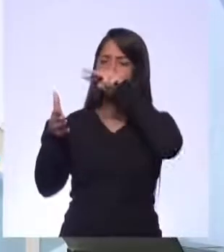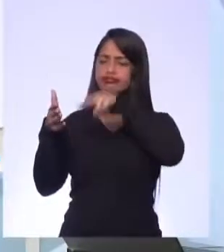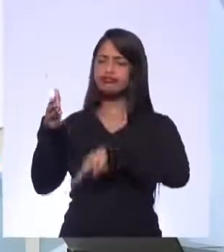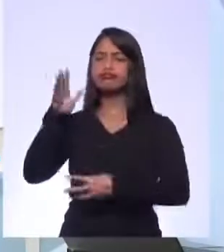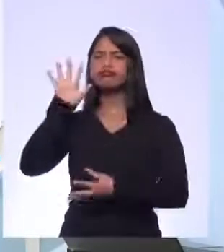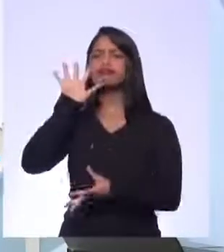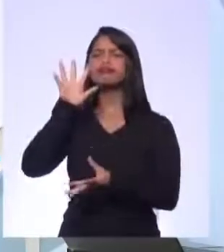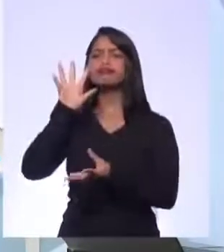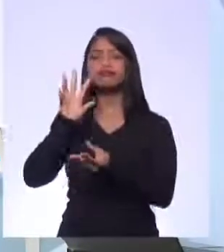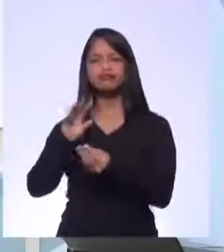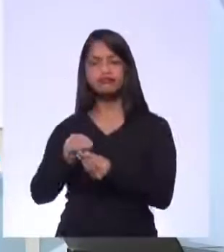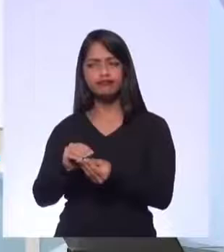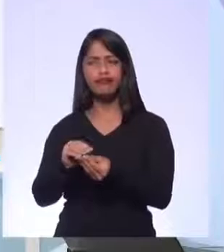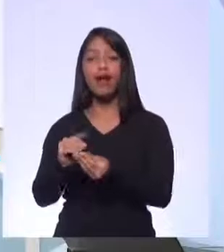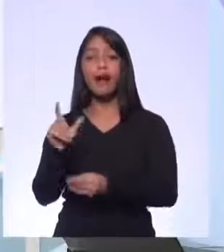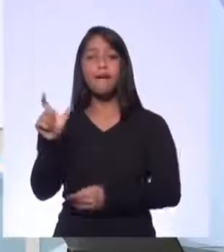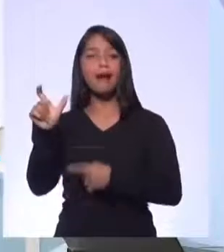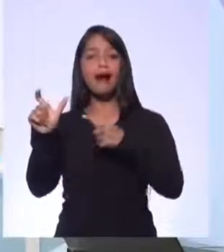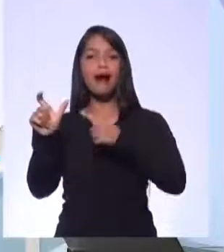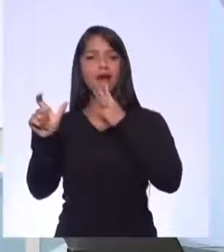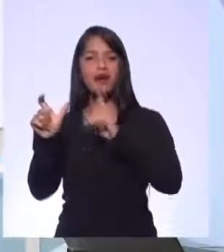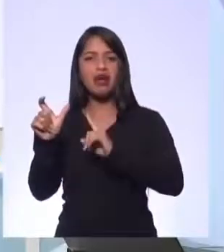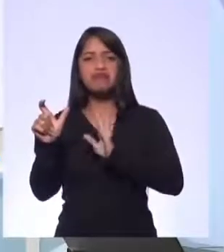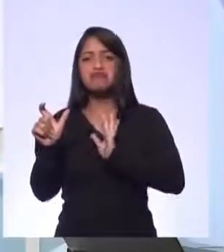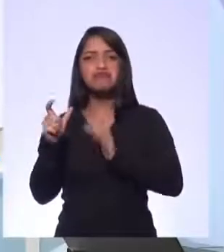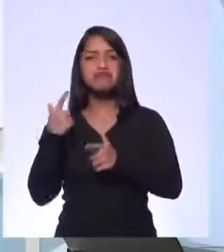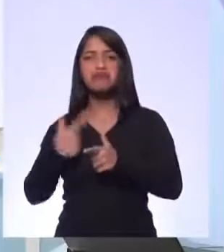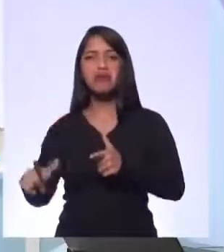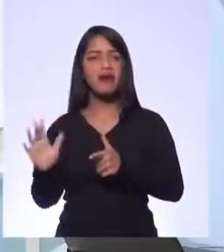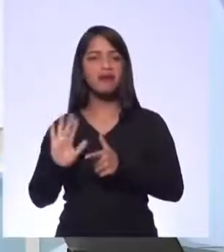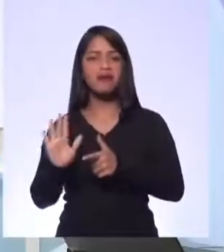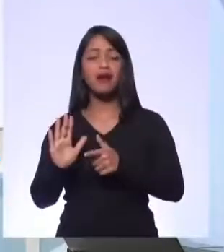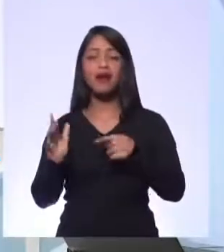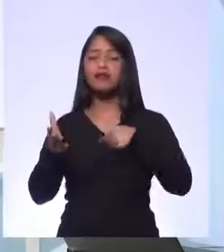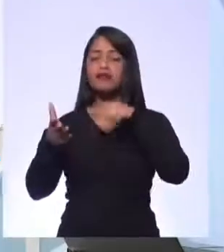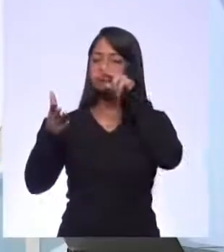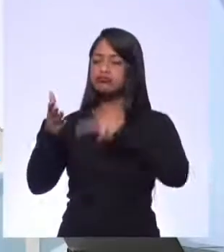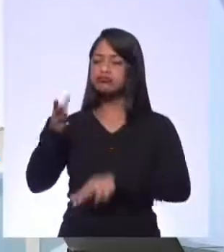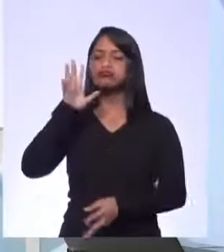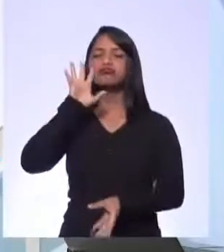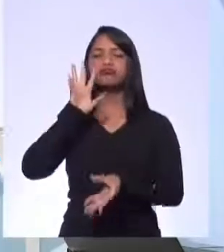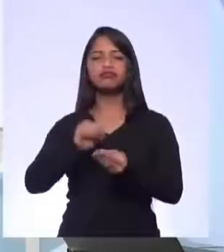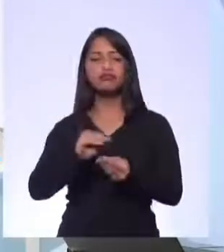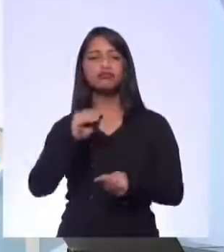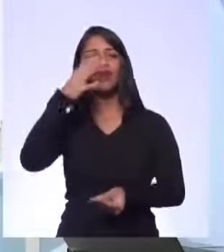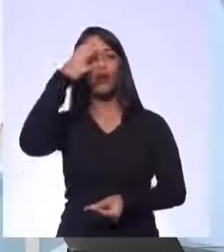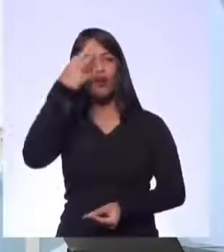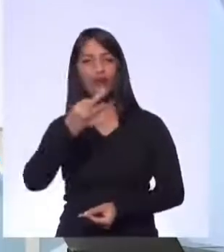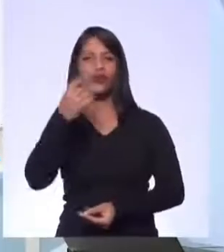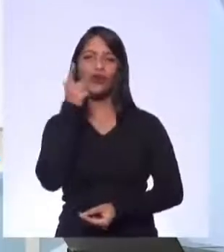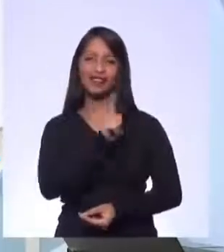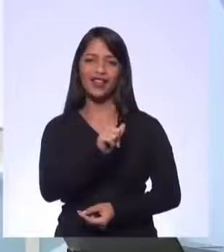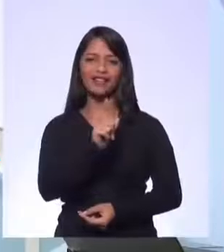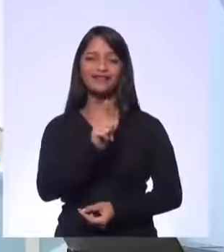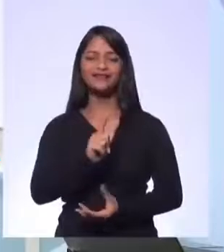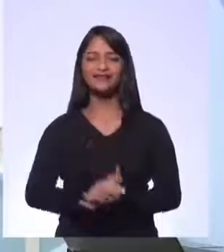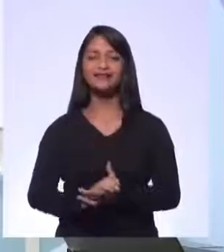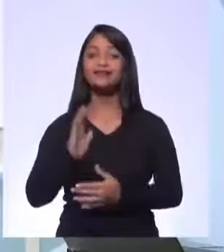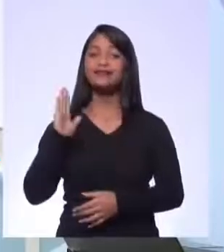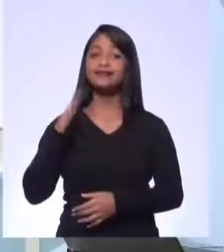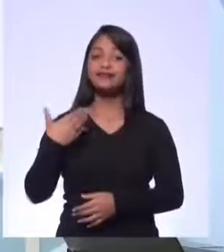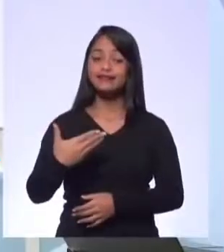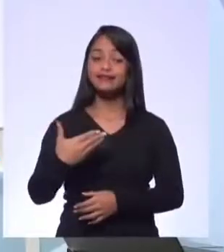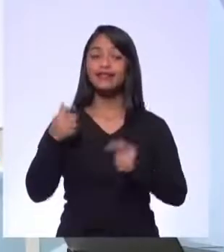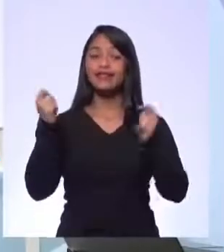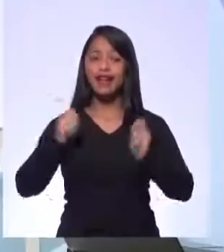palavra que eu não sei o significado naquele momento, ela não interfere no meu aprendizado, na minha compreensão do texto. Depois que eu tiver um